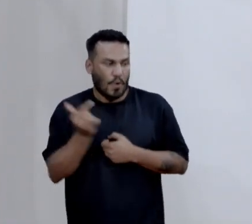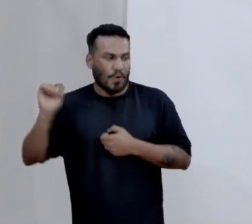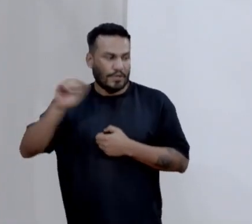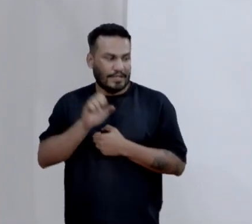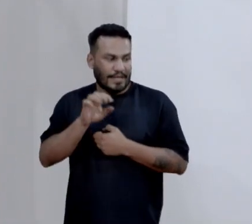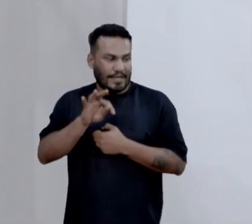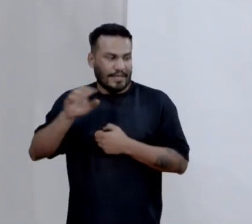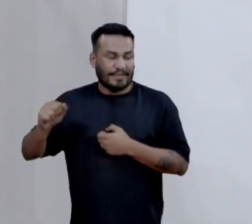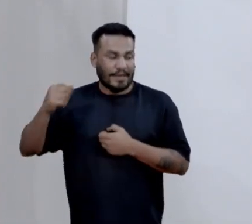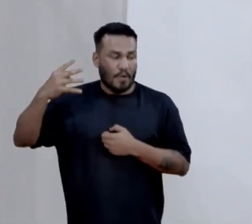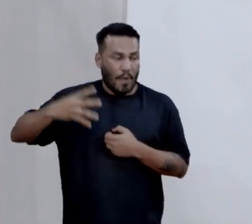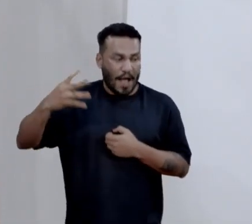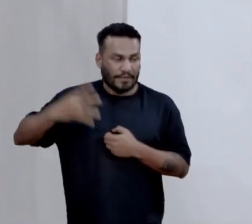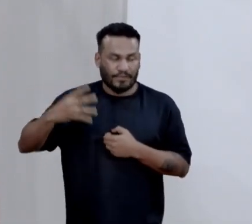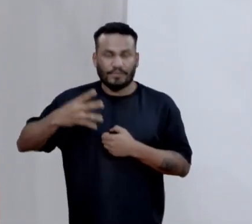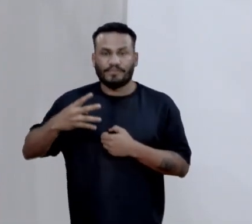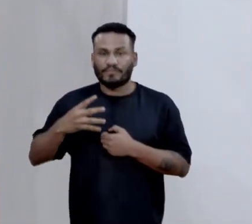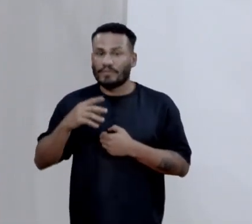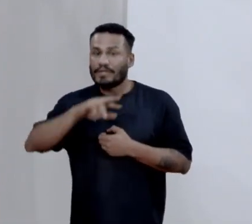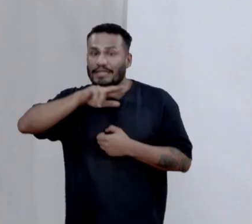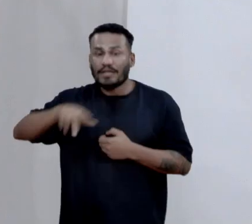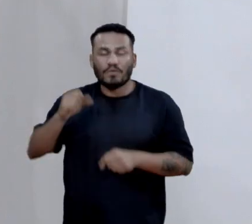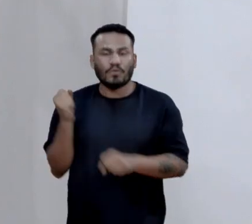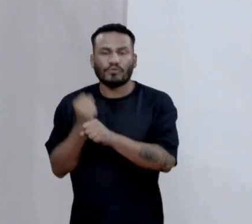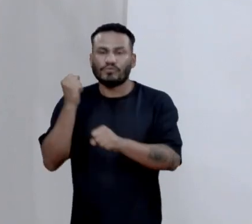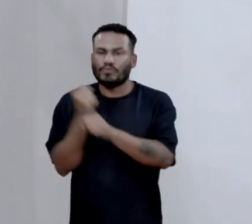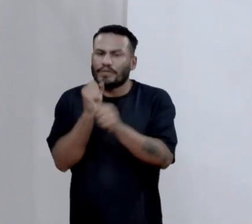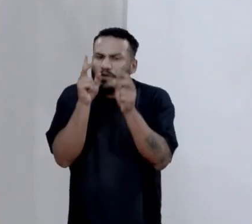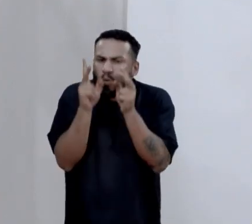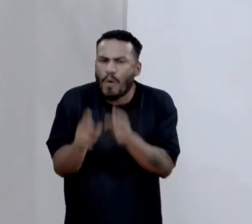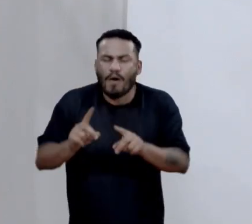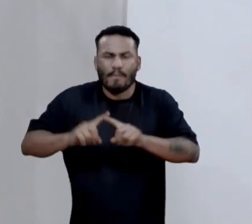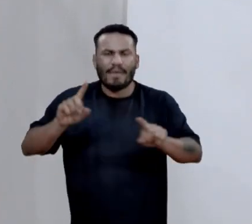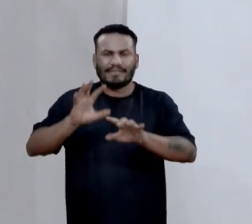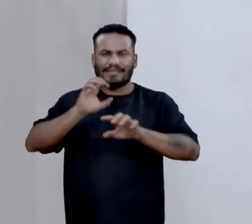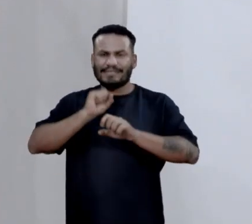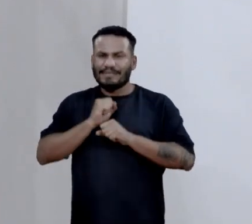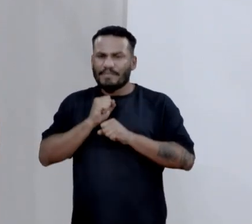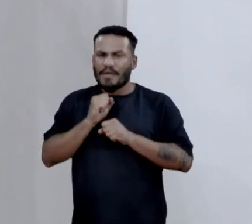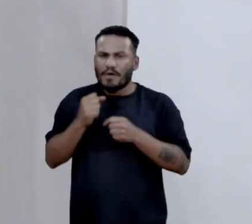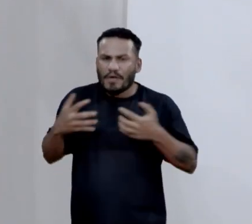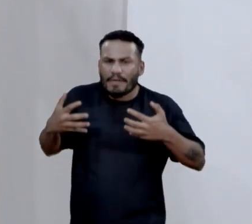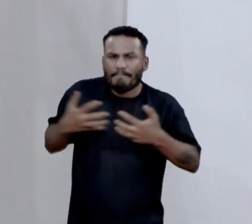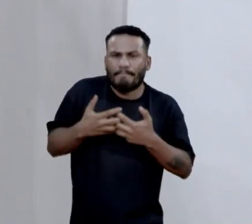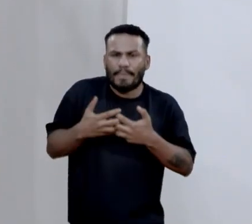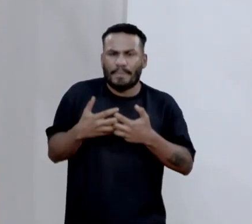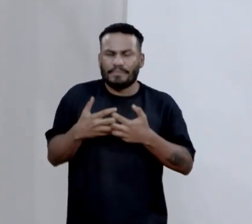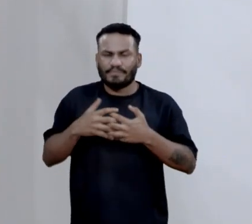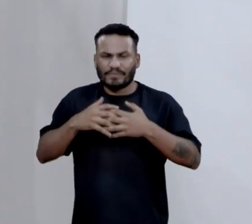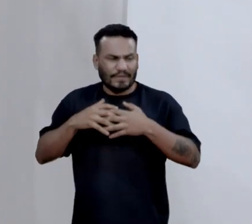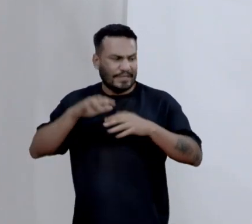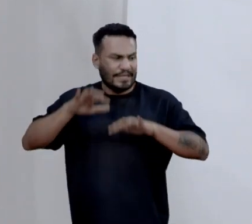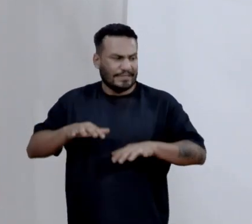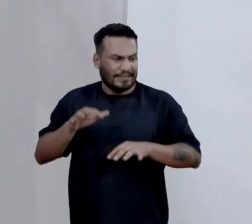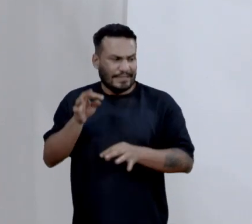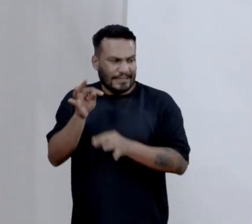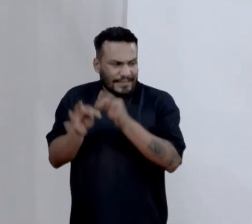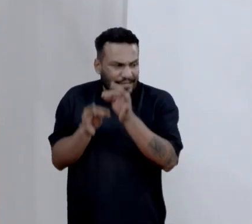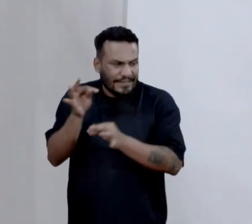ETA, a ETA 4, ela não foi construída nesses moldes, mas recebeu a implementação desse